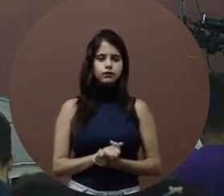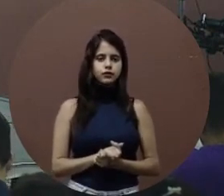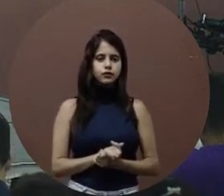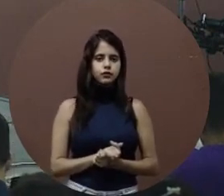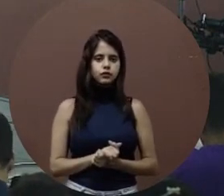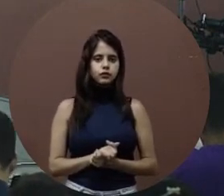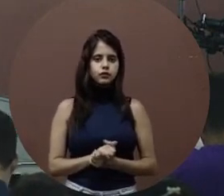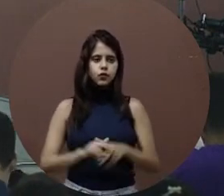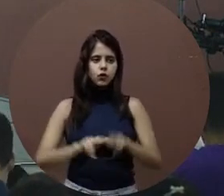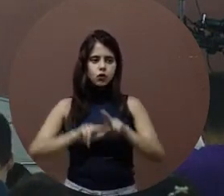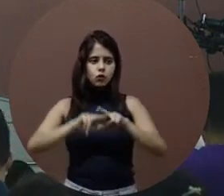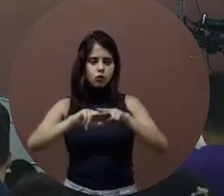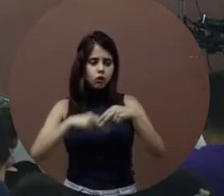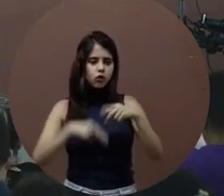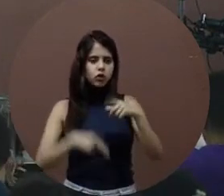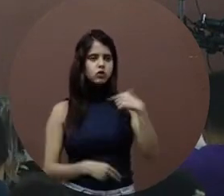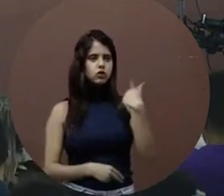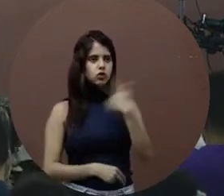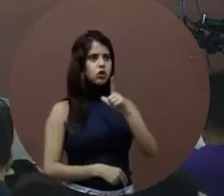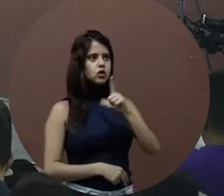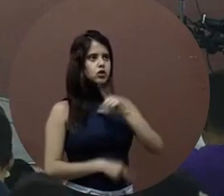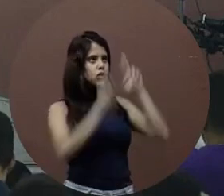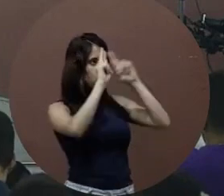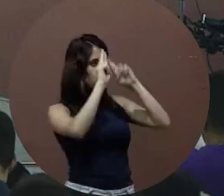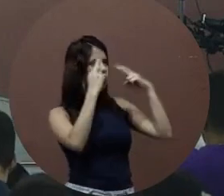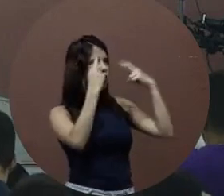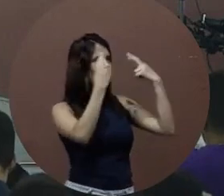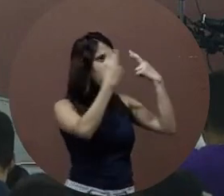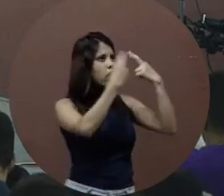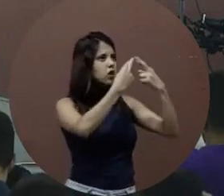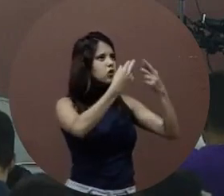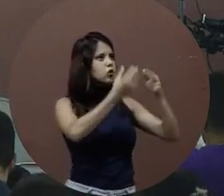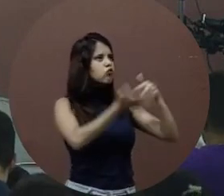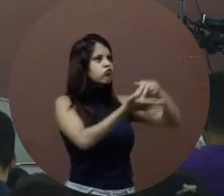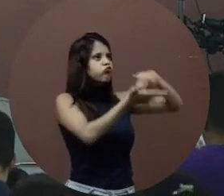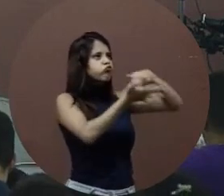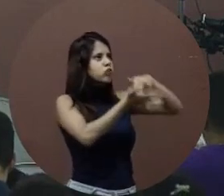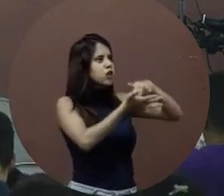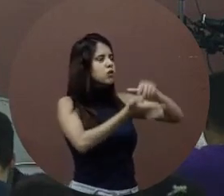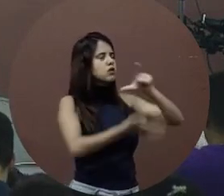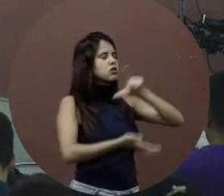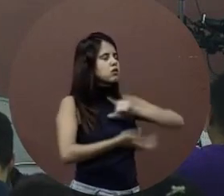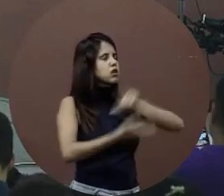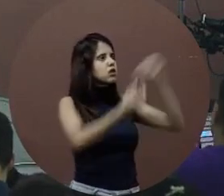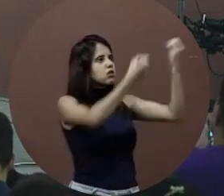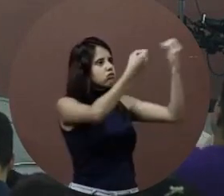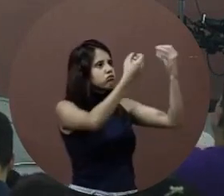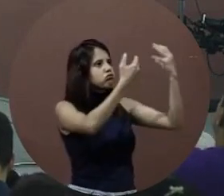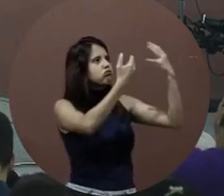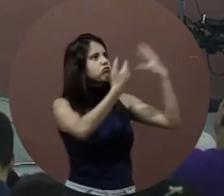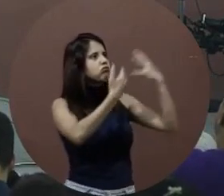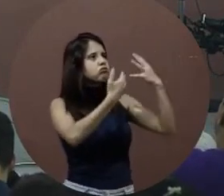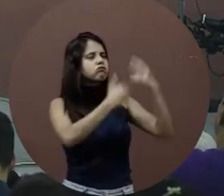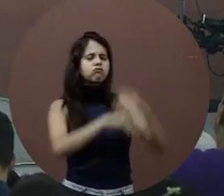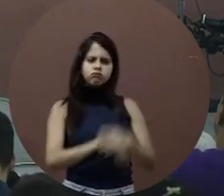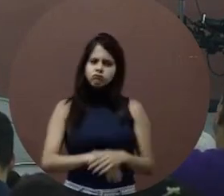recebendo nós um reino inabalável, retenhamos a graça. Olha só, gente, que coisa interessante. É um dos conceitos que o